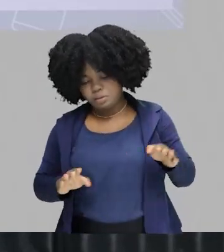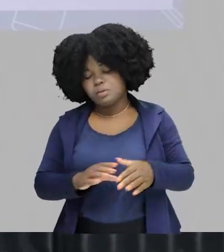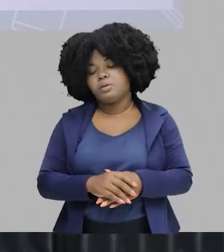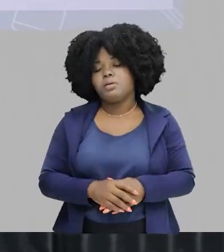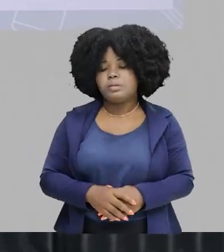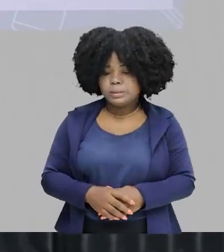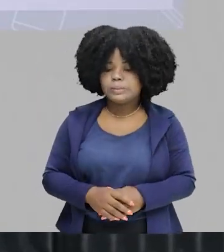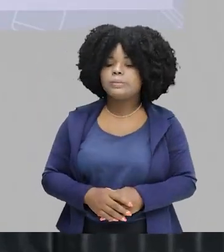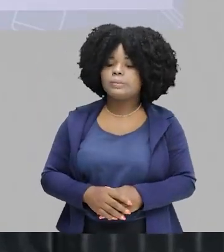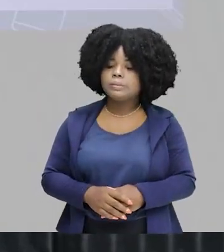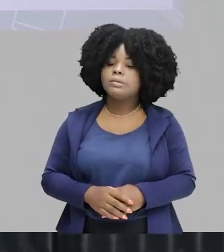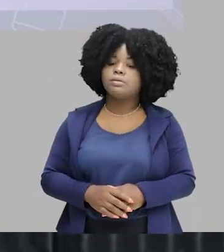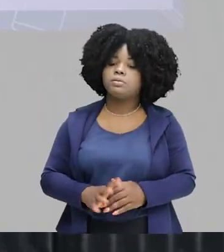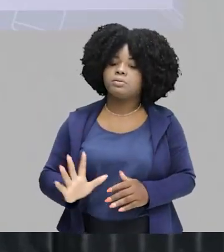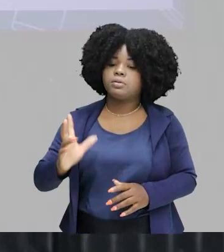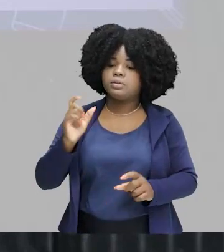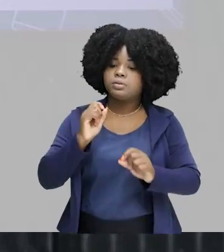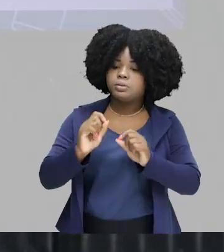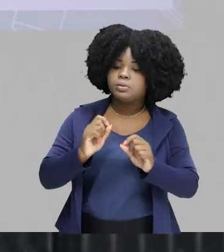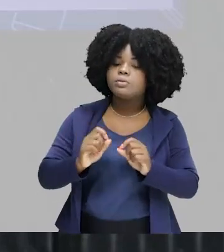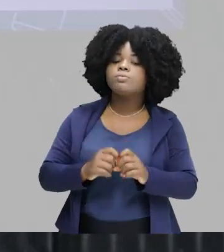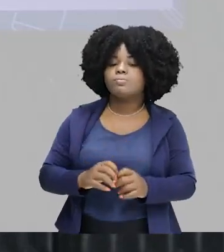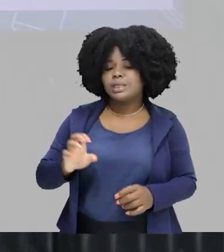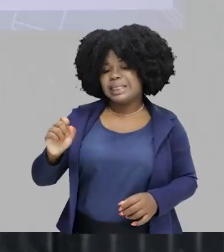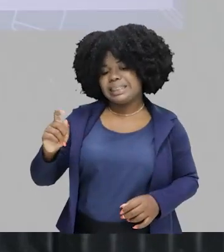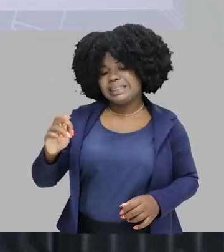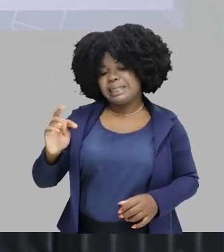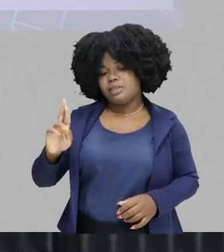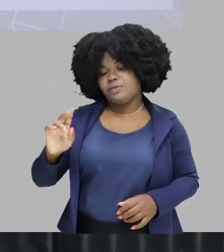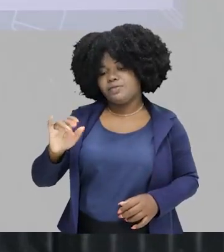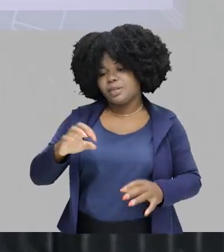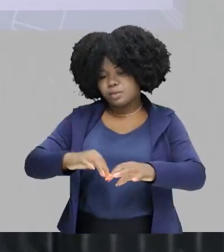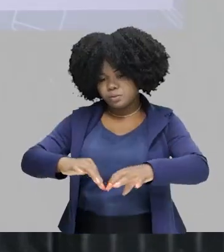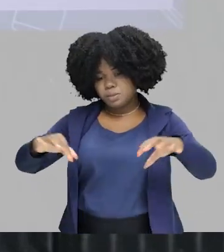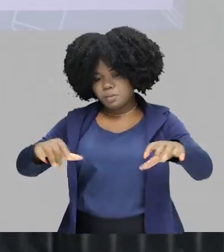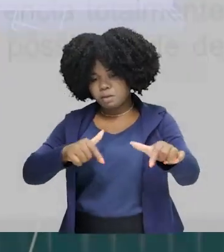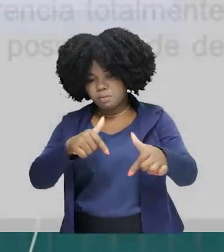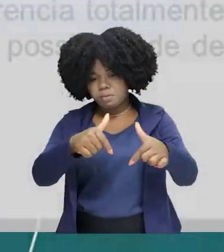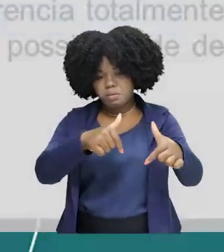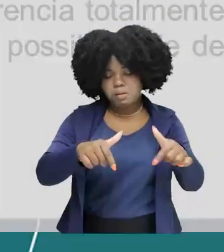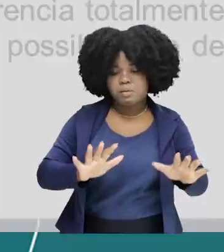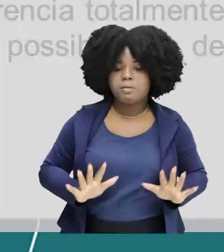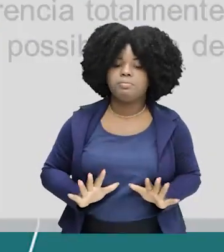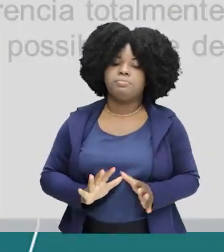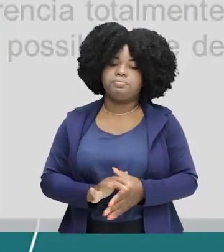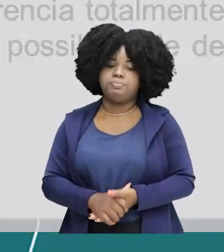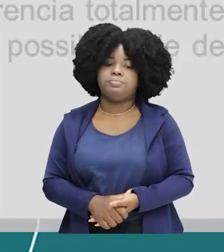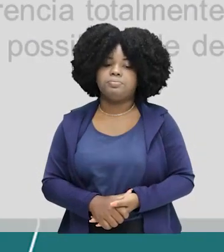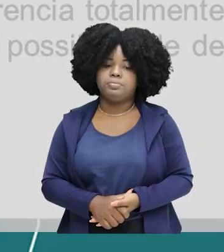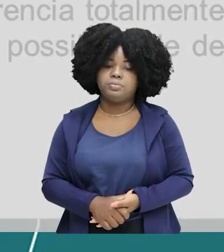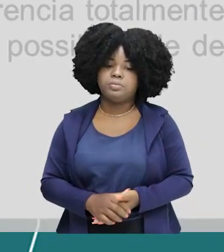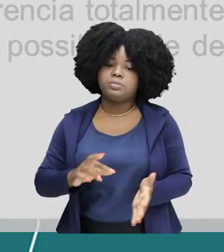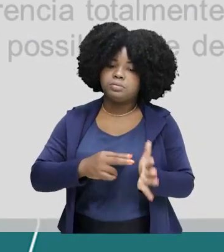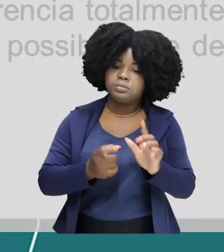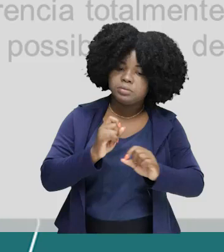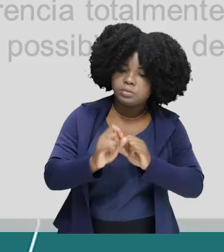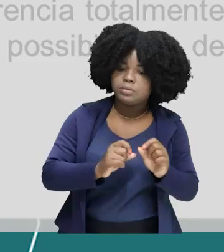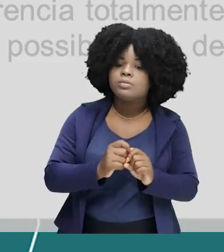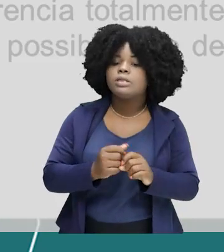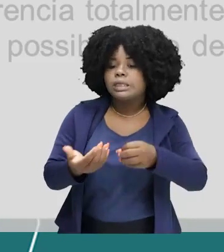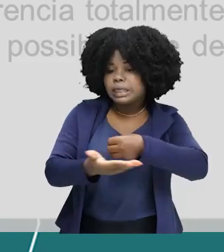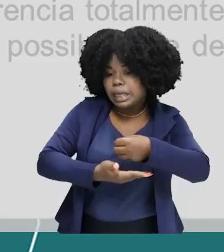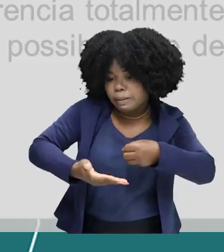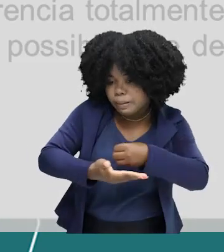e, consequentemente, vai existir o quê? A estratificação social também. Isso significa que a essência, a base